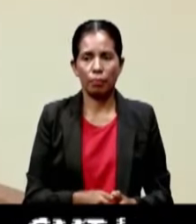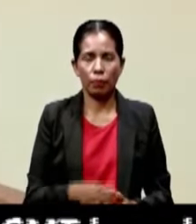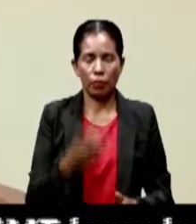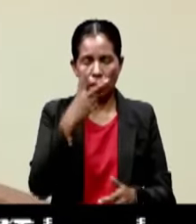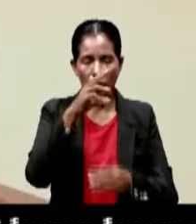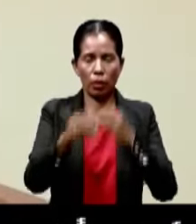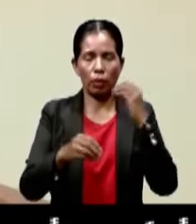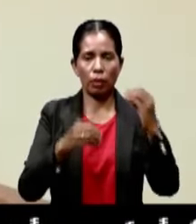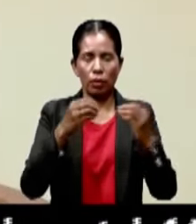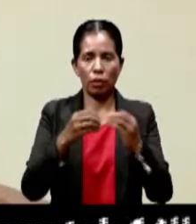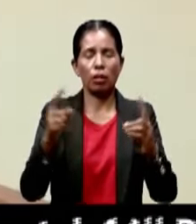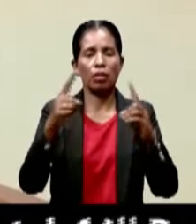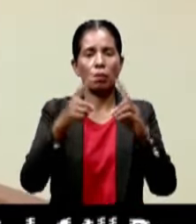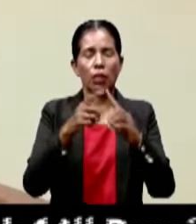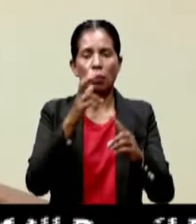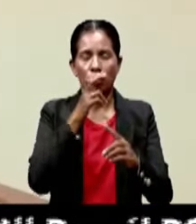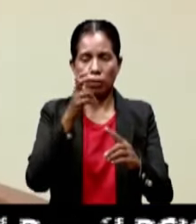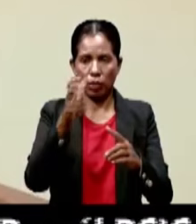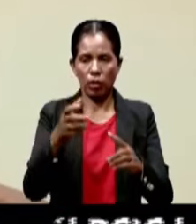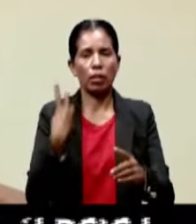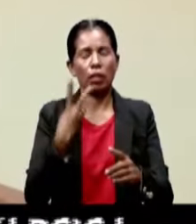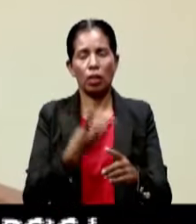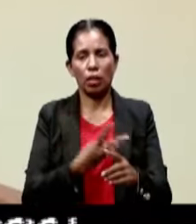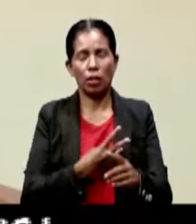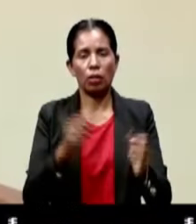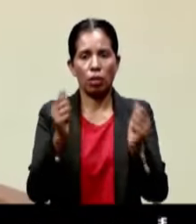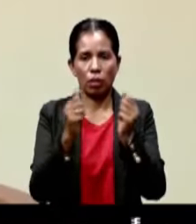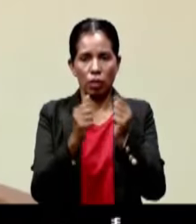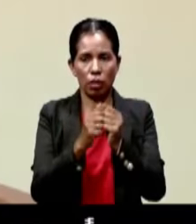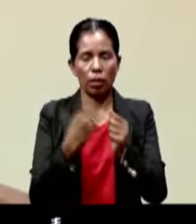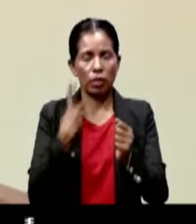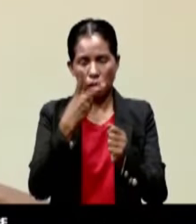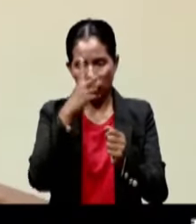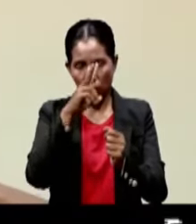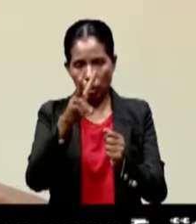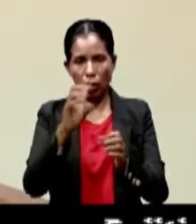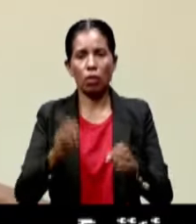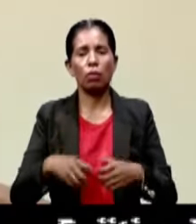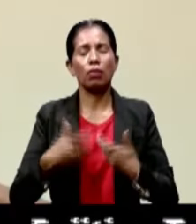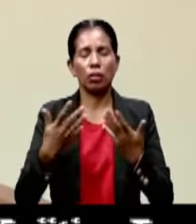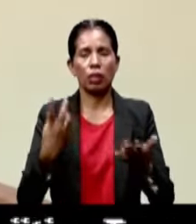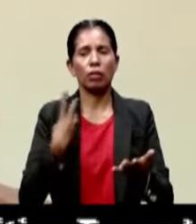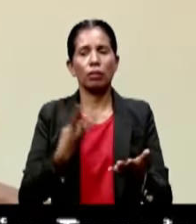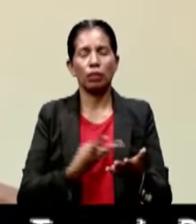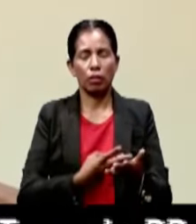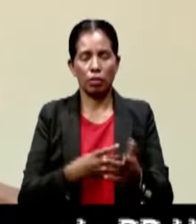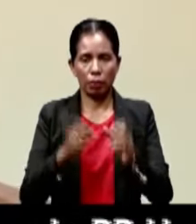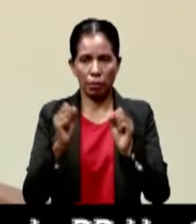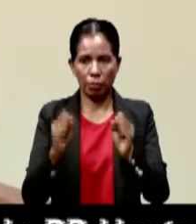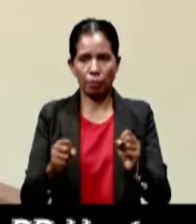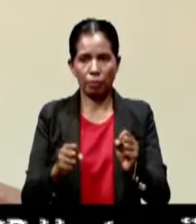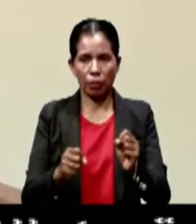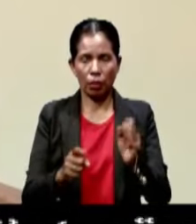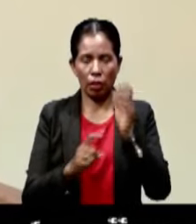elaboração currículo para português, né, ita holisticamente atuare o ensa ita